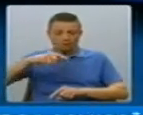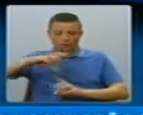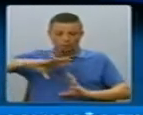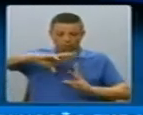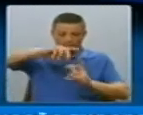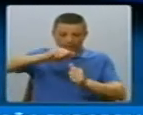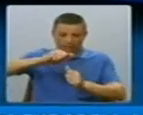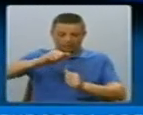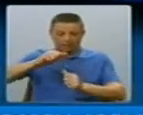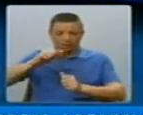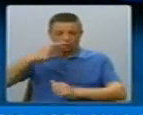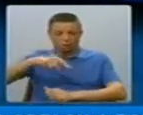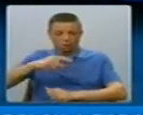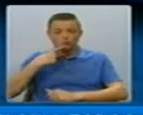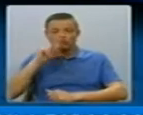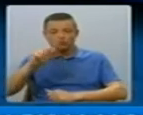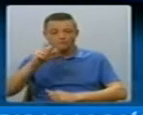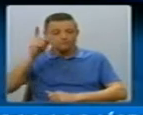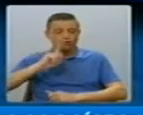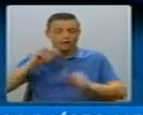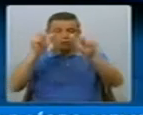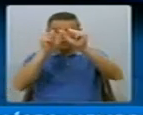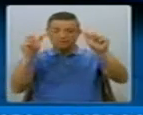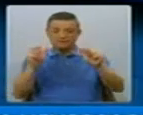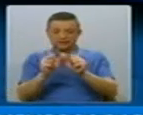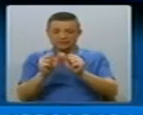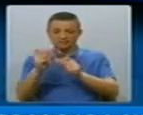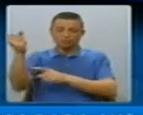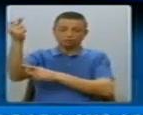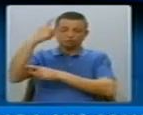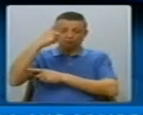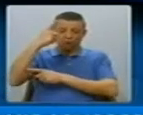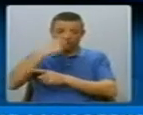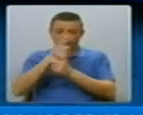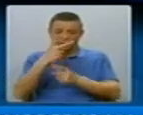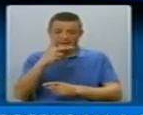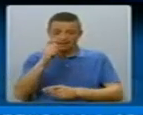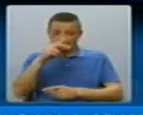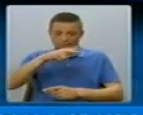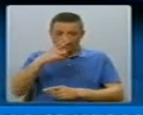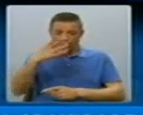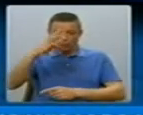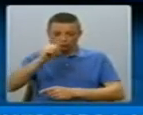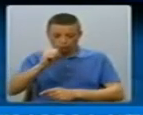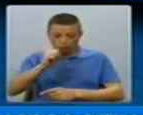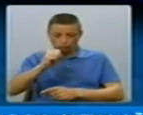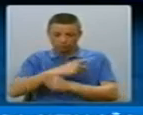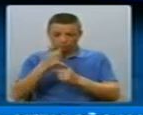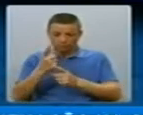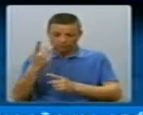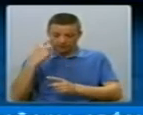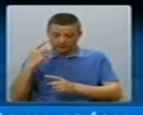mulher, naqueles planetas do Sistema Solar. E Vênus, porquê Vênus? Porque foi apresentado, na semana que